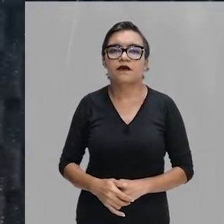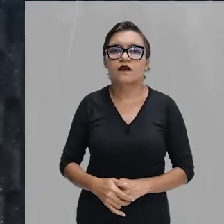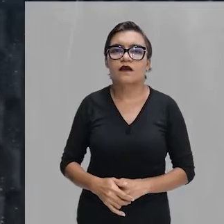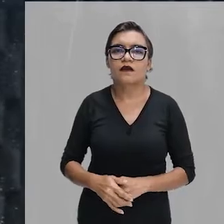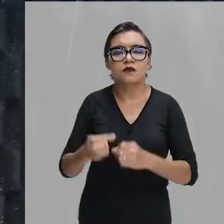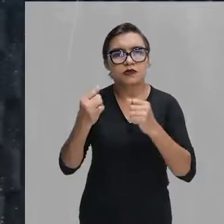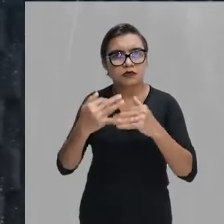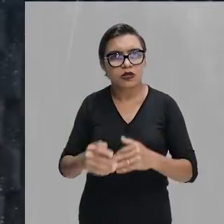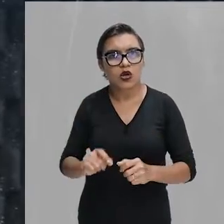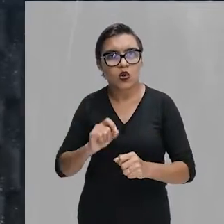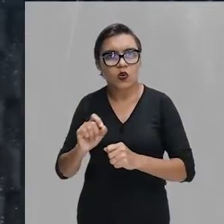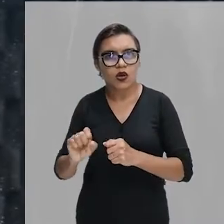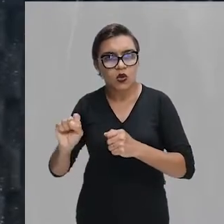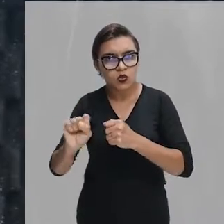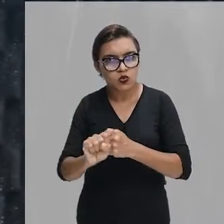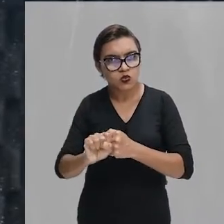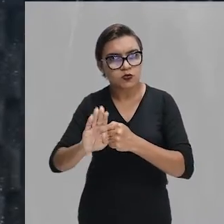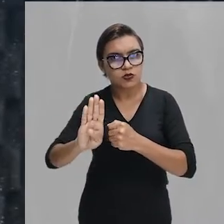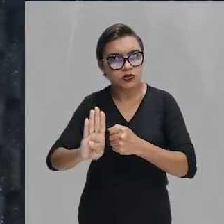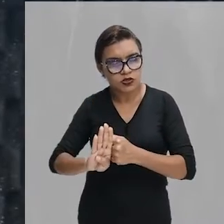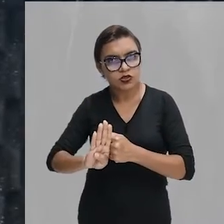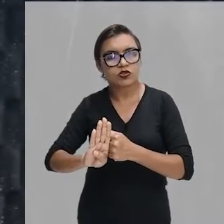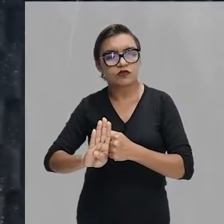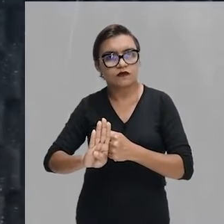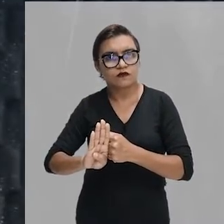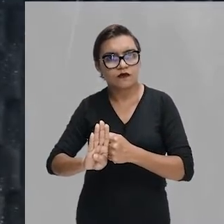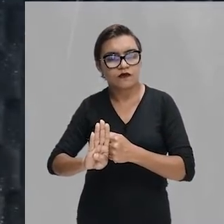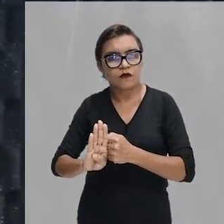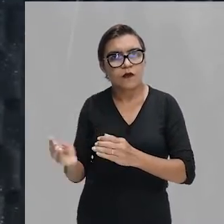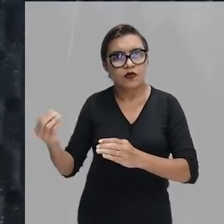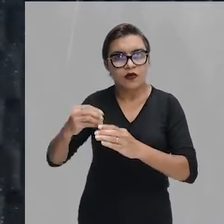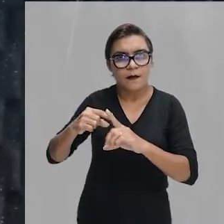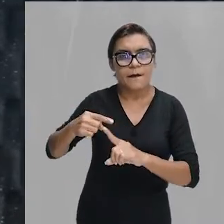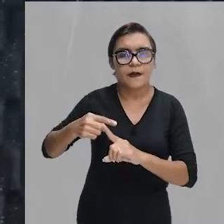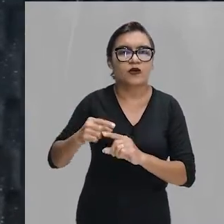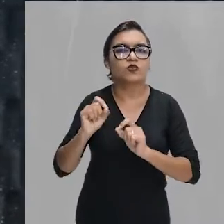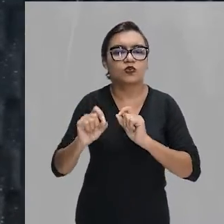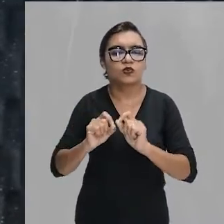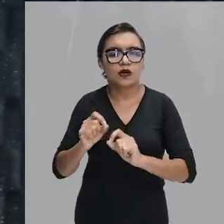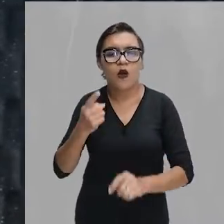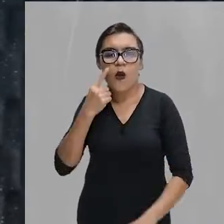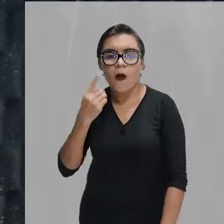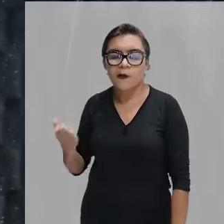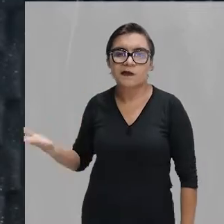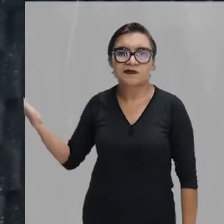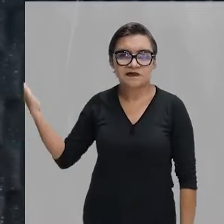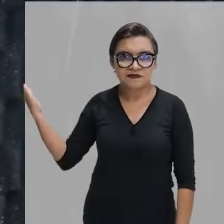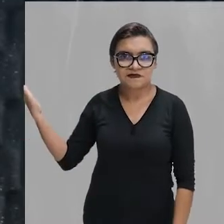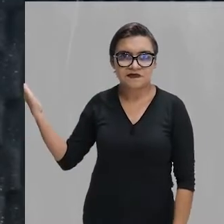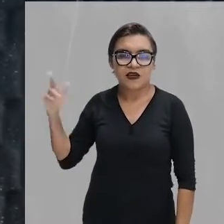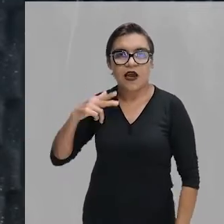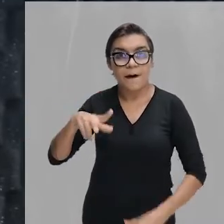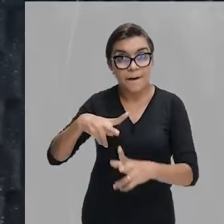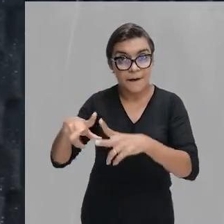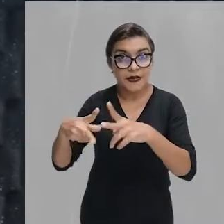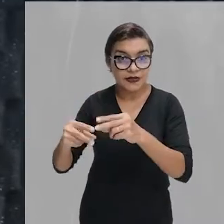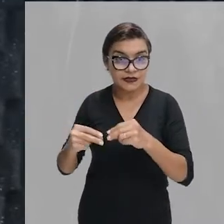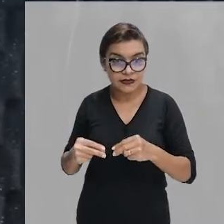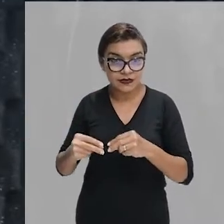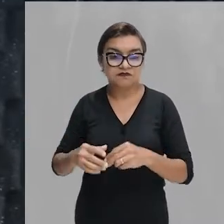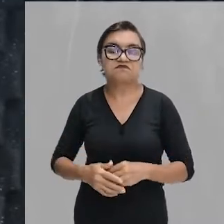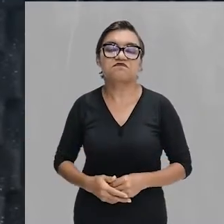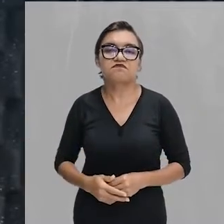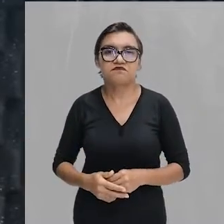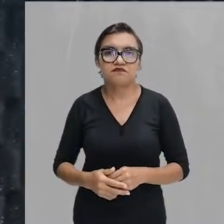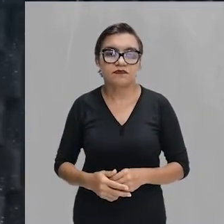um substantivo a mais, los regalos, que vocês sabem que significa presentes, tá? Aqui em cima eu